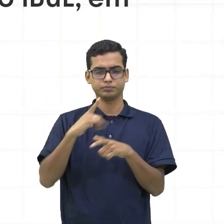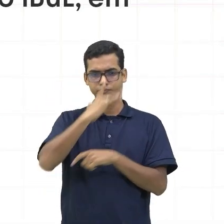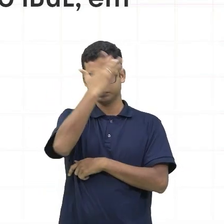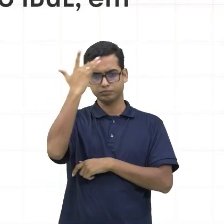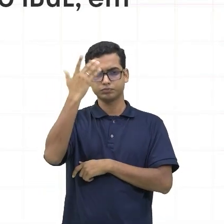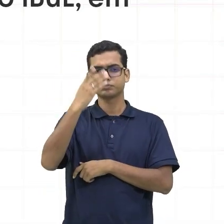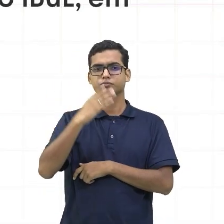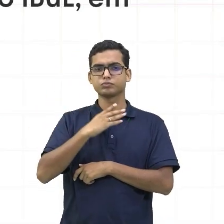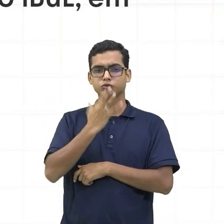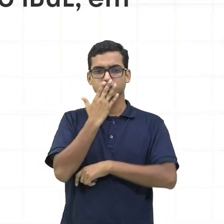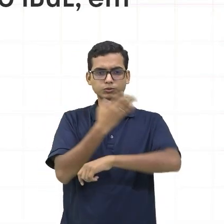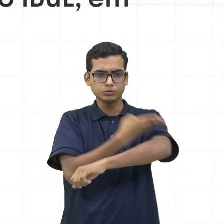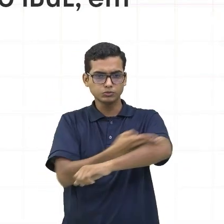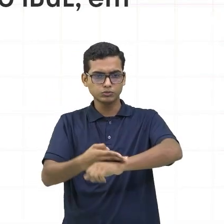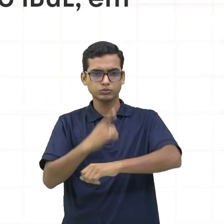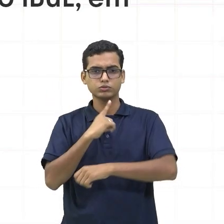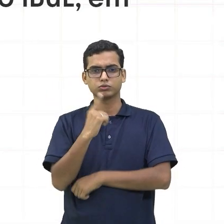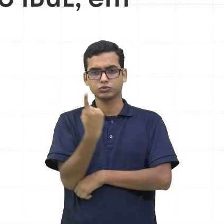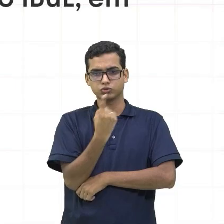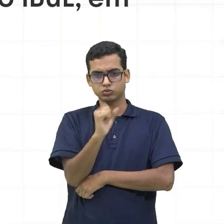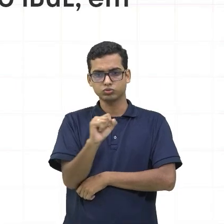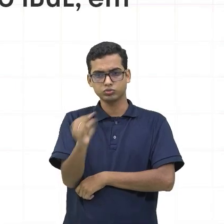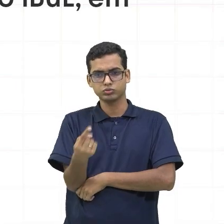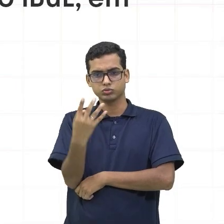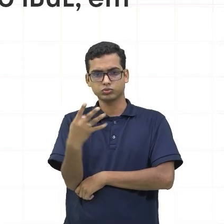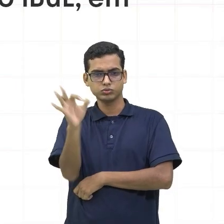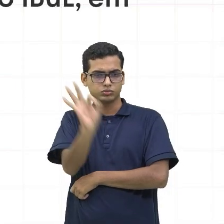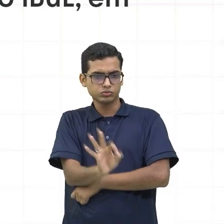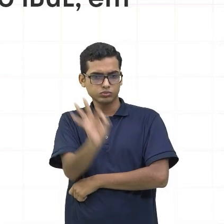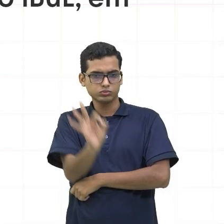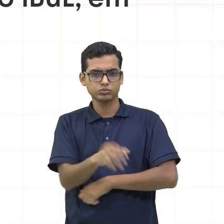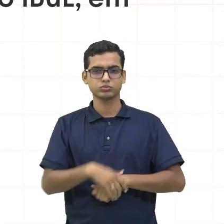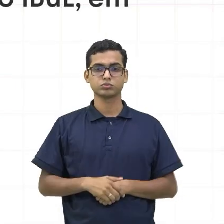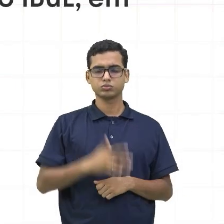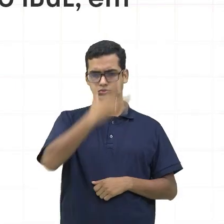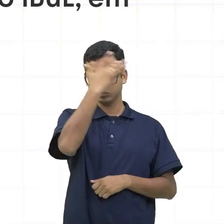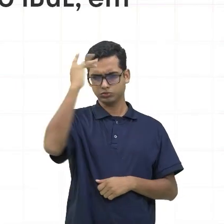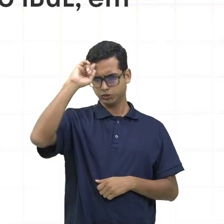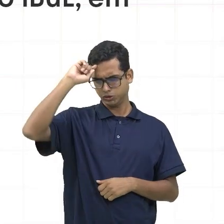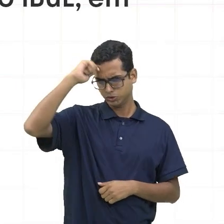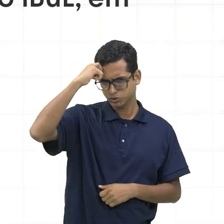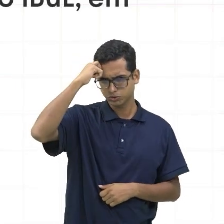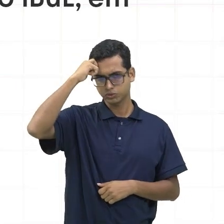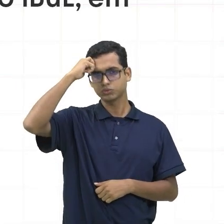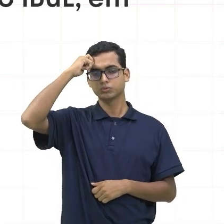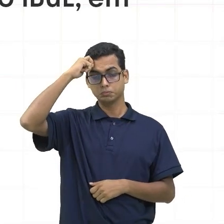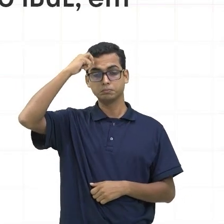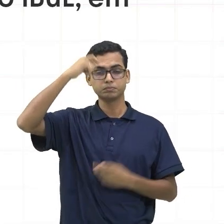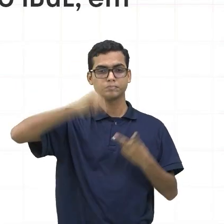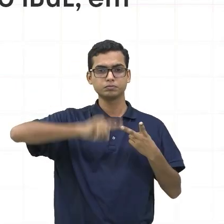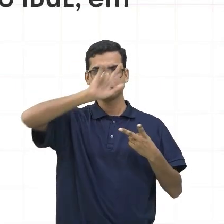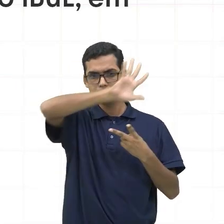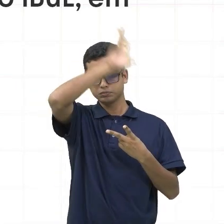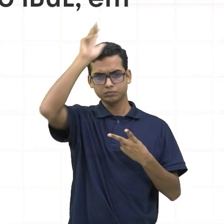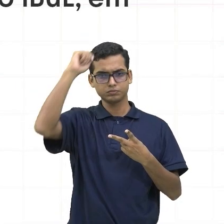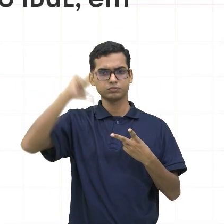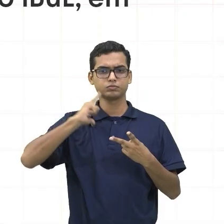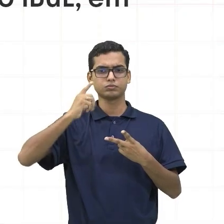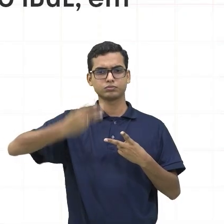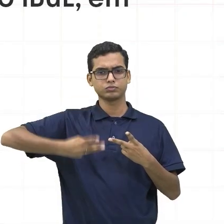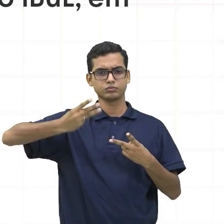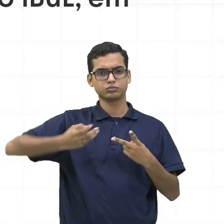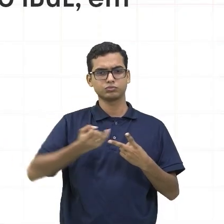a 18,4%. Em relação aos pretos, o Amazonas ele possui a terceira